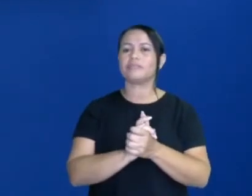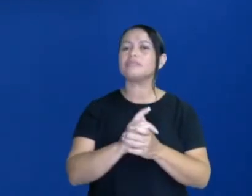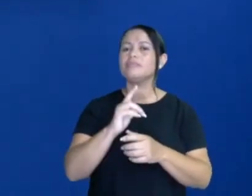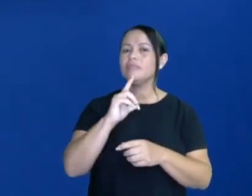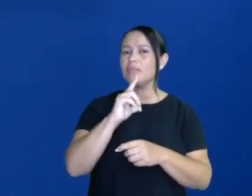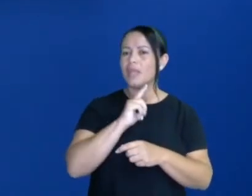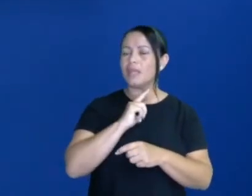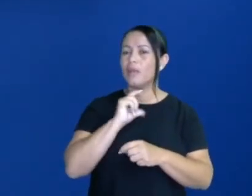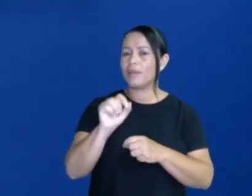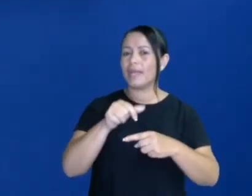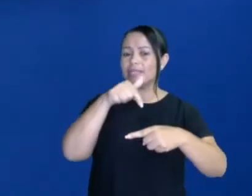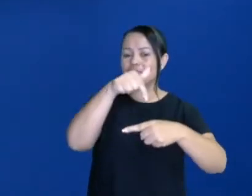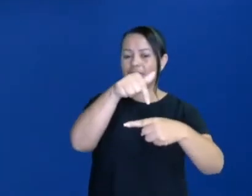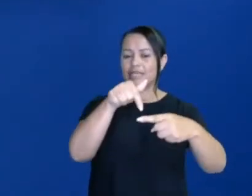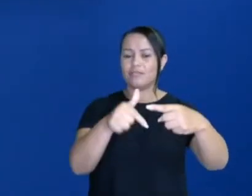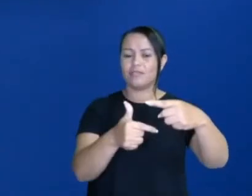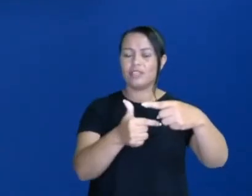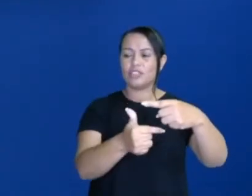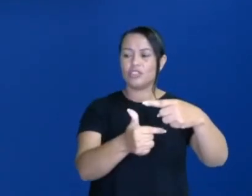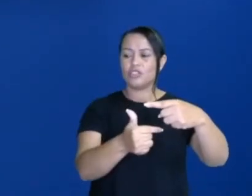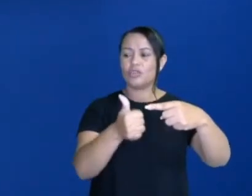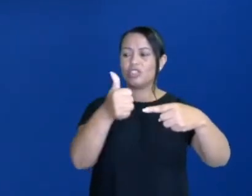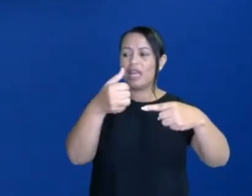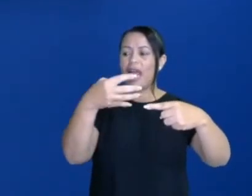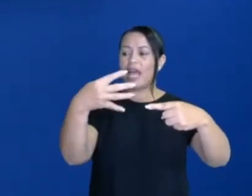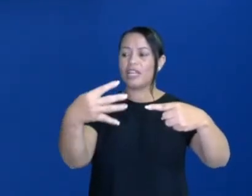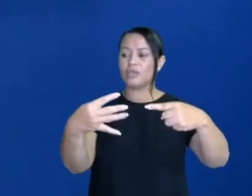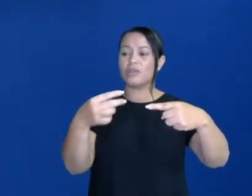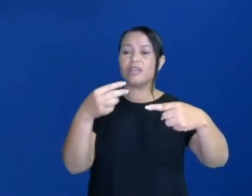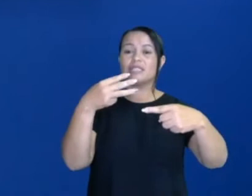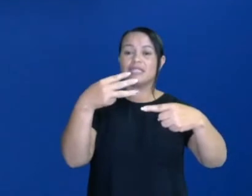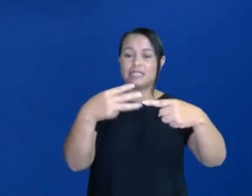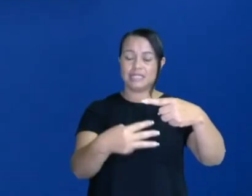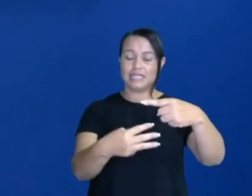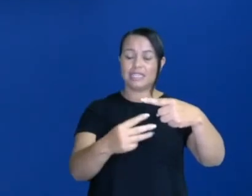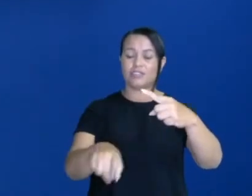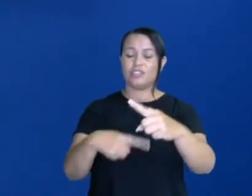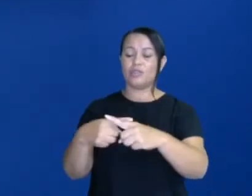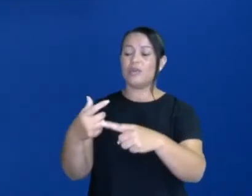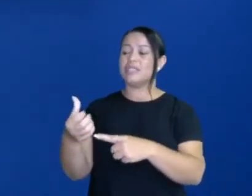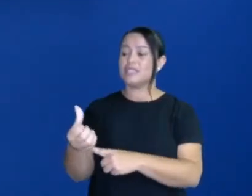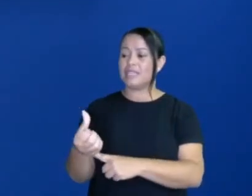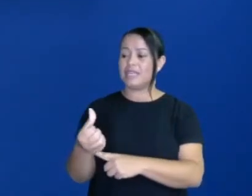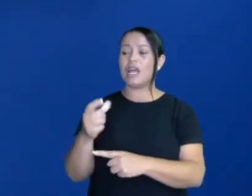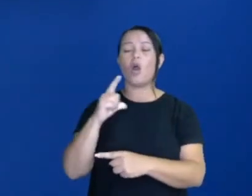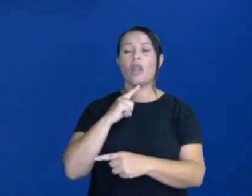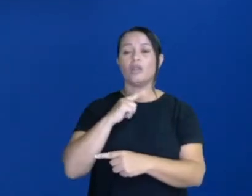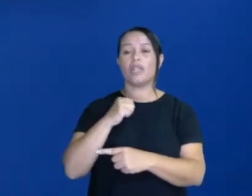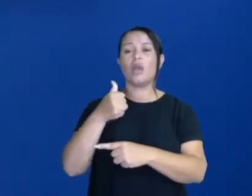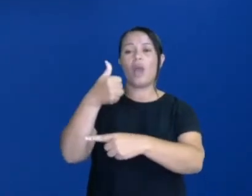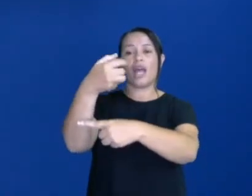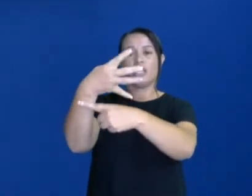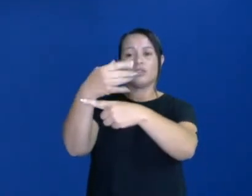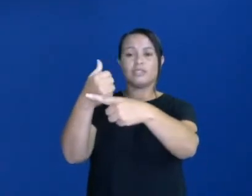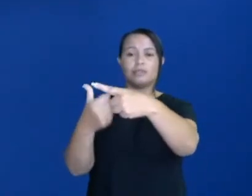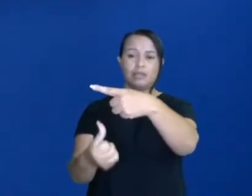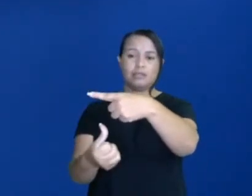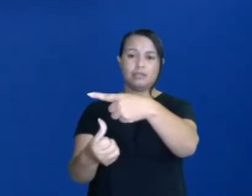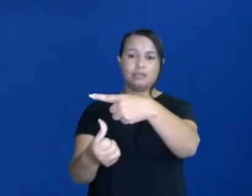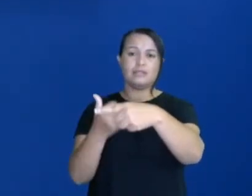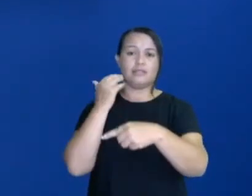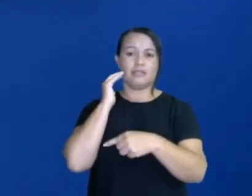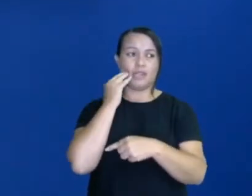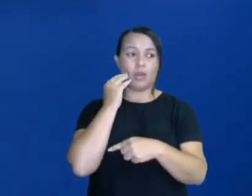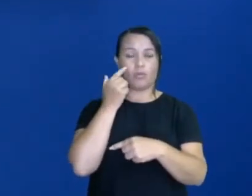ter, ó, 7 vezes 2, 14, 3 vezes 2, 6. Agora eu tenho essa minha fração aqui, ó, 14 sobre